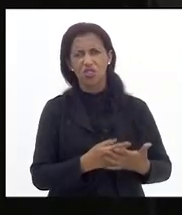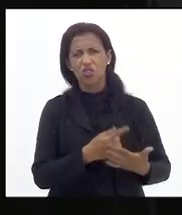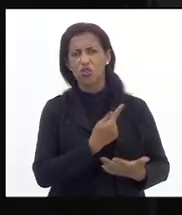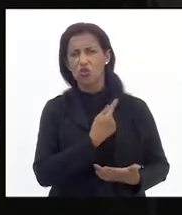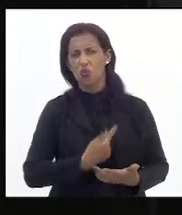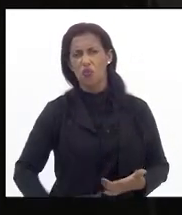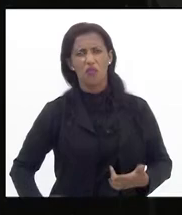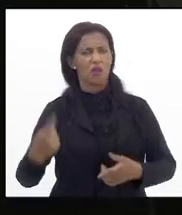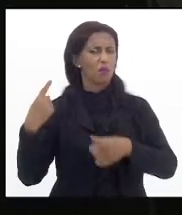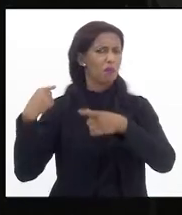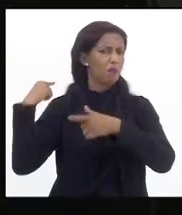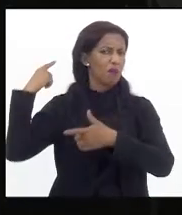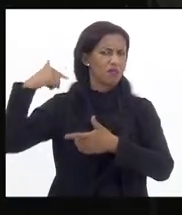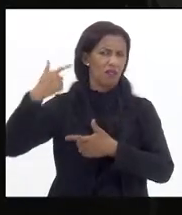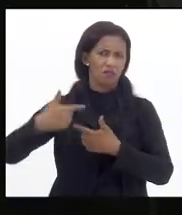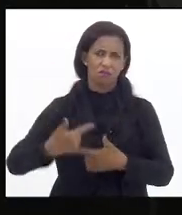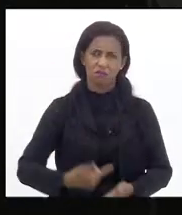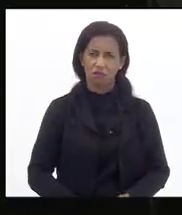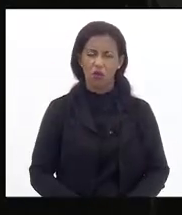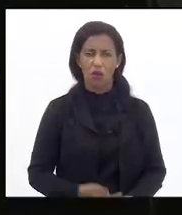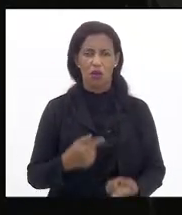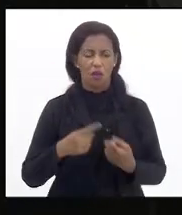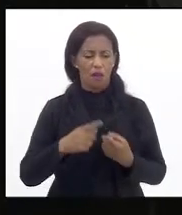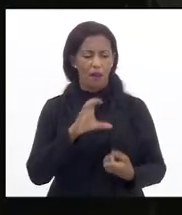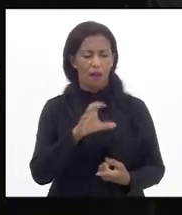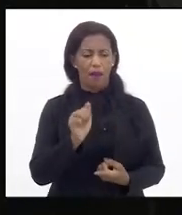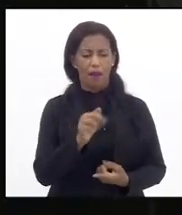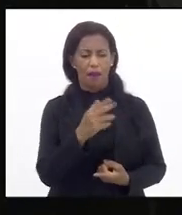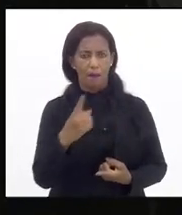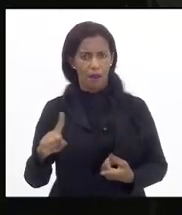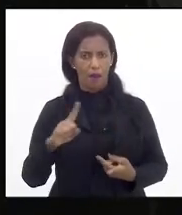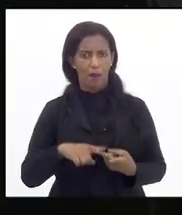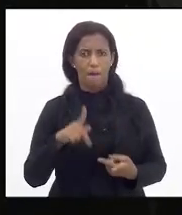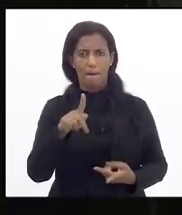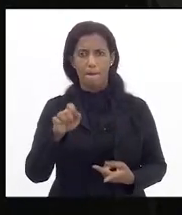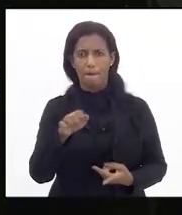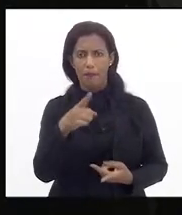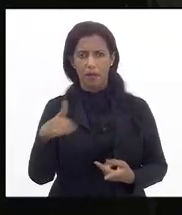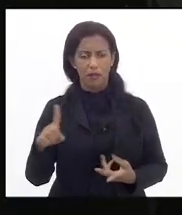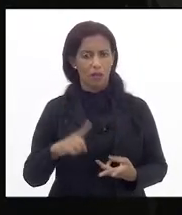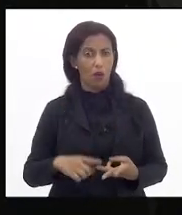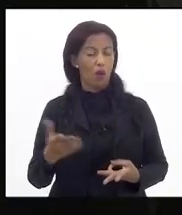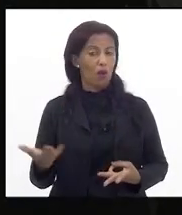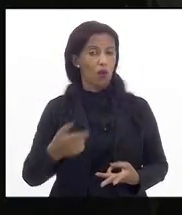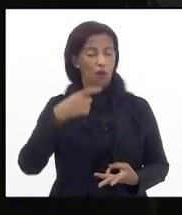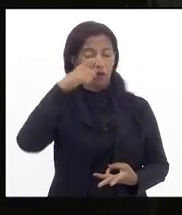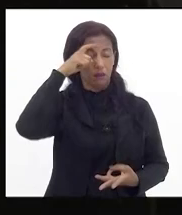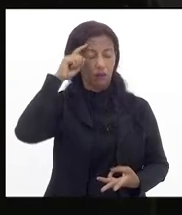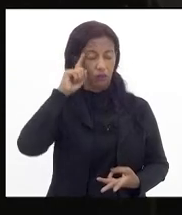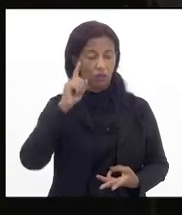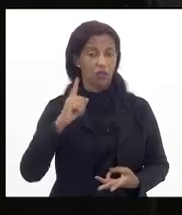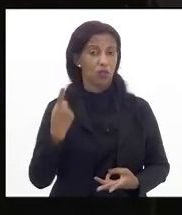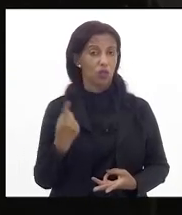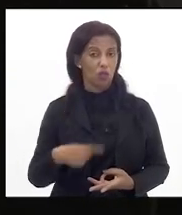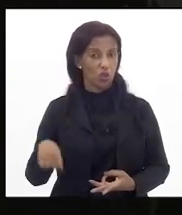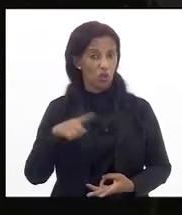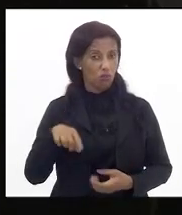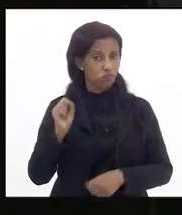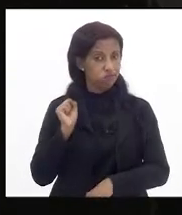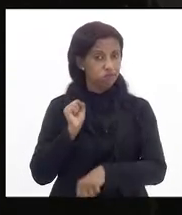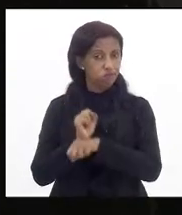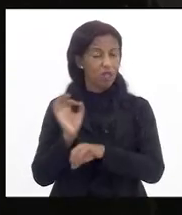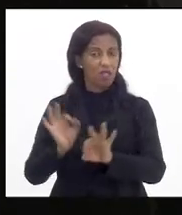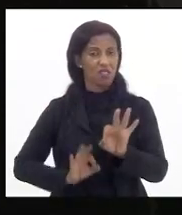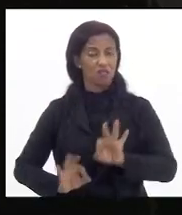desabafar o governo cabral cabral governo Pezão e agora governo Cláudio Castro nós temos que barrar